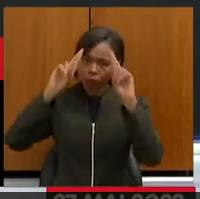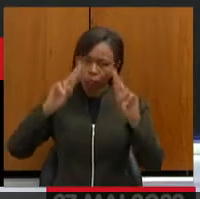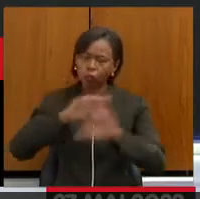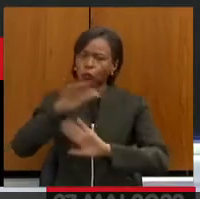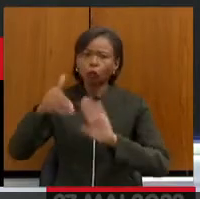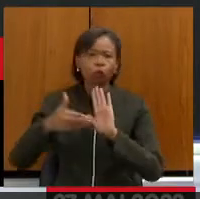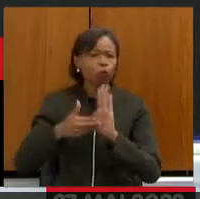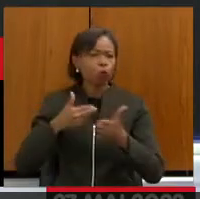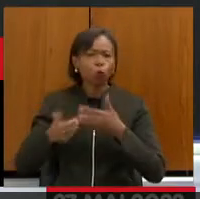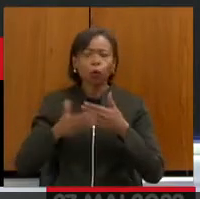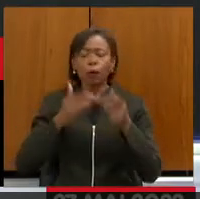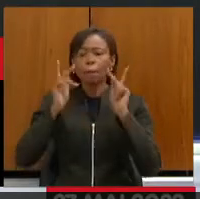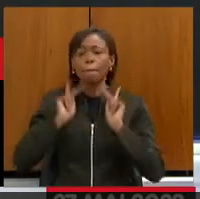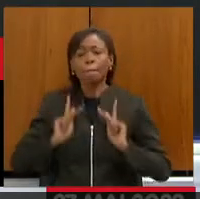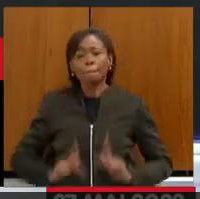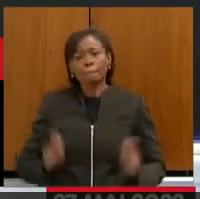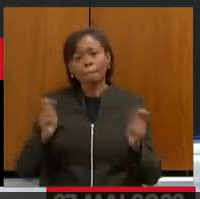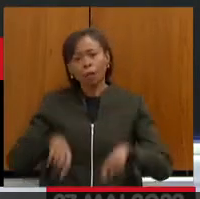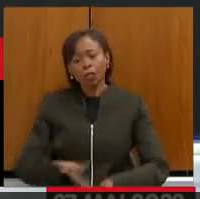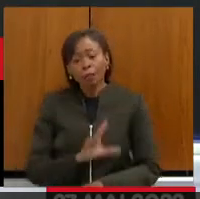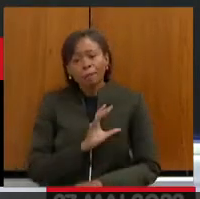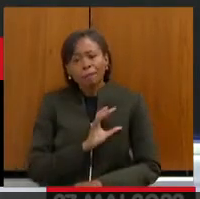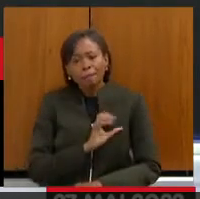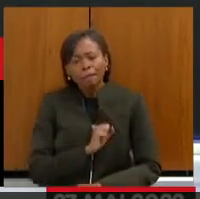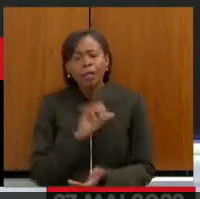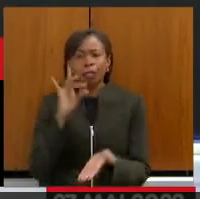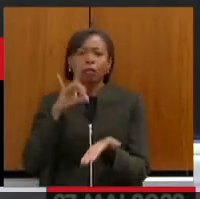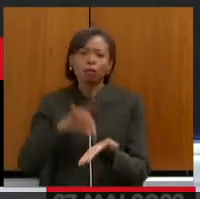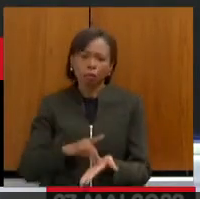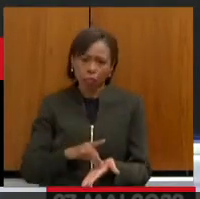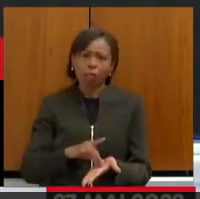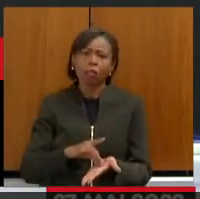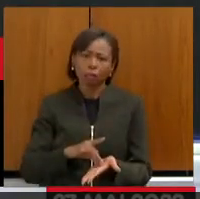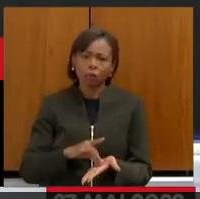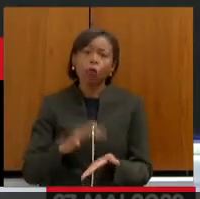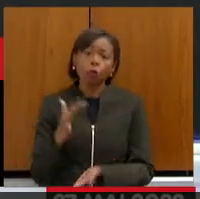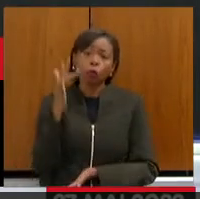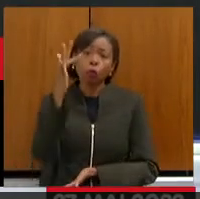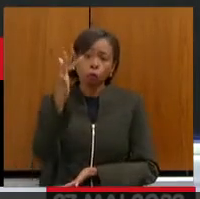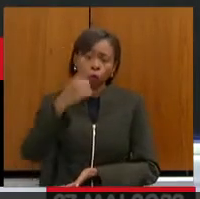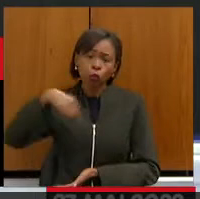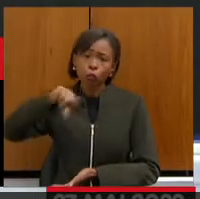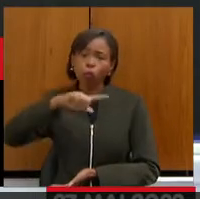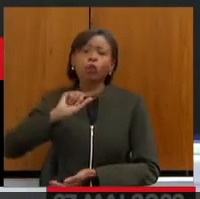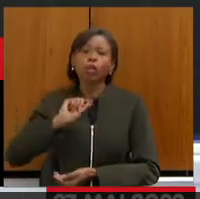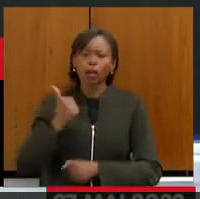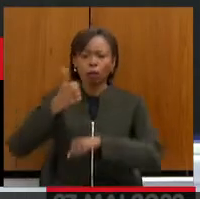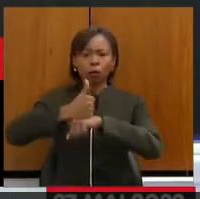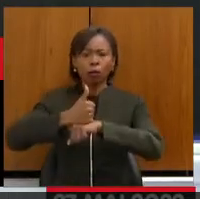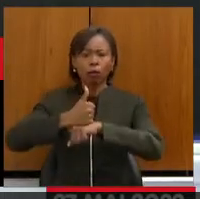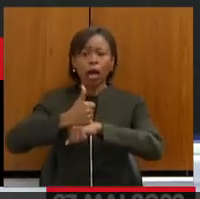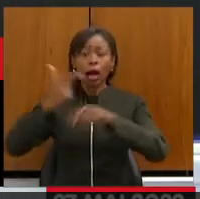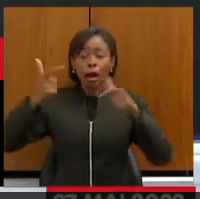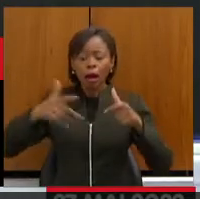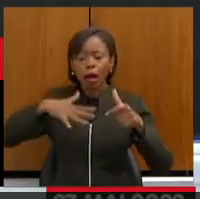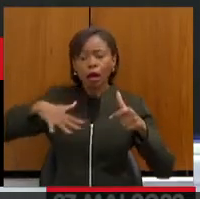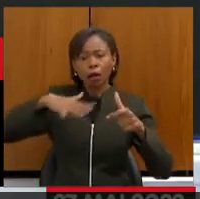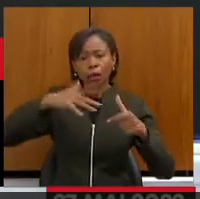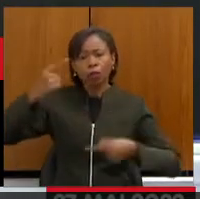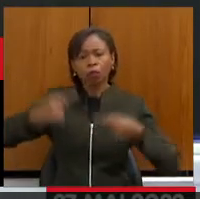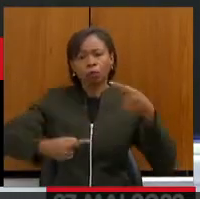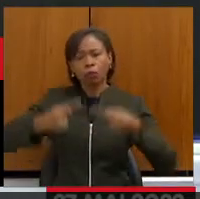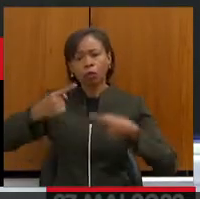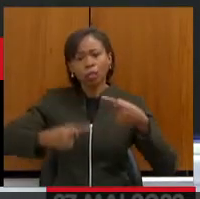todas as pessoas têm o direito de ser amadas como era são haverá de chegar um dia que nós ocuparemos a política para essa construção